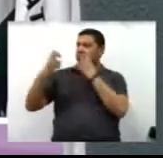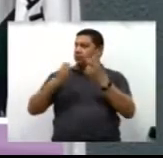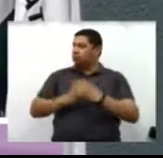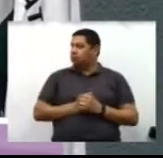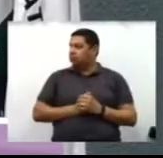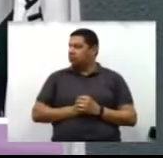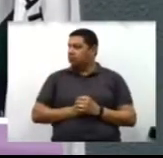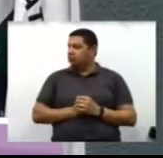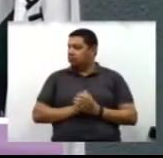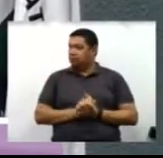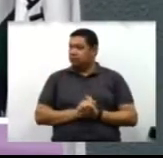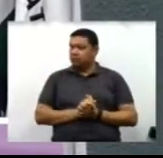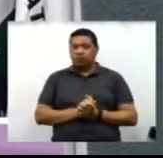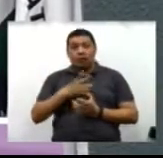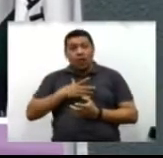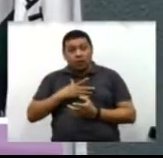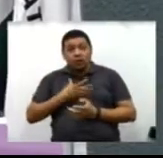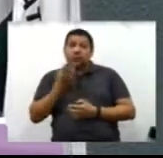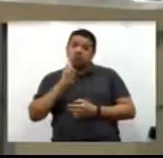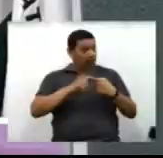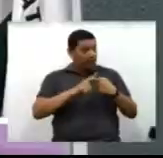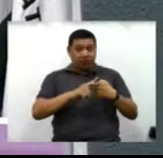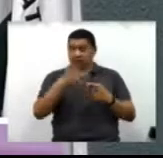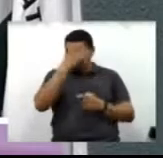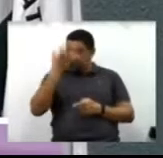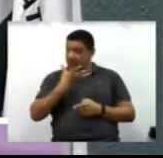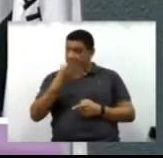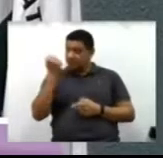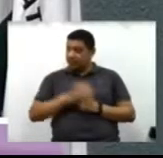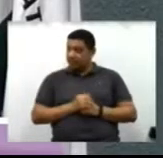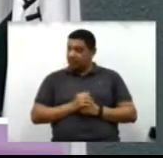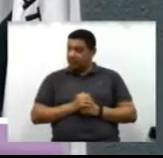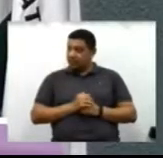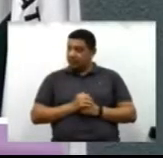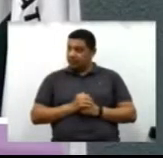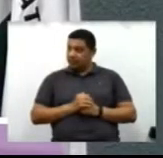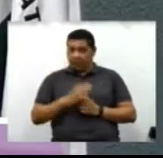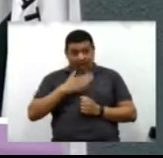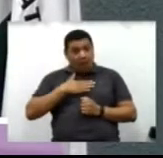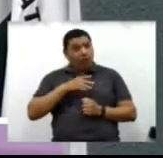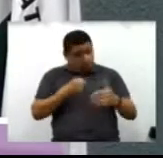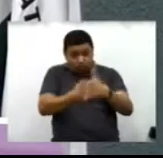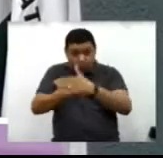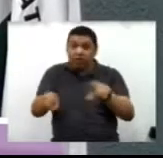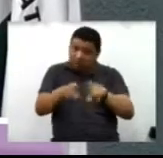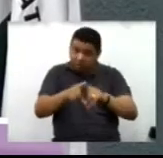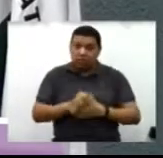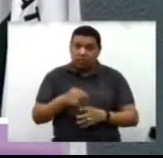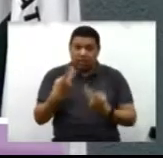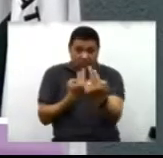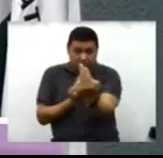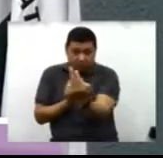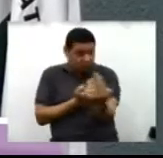favor. O senhor tem que responder as perguntas que o vereador faz. E eu tenho toda a liberdade de te cobrar, porque eu também sou eleitor dessa cidade. O senhor vai cobrar o quê de mim,